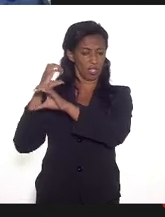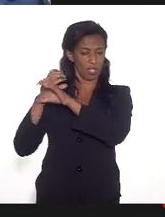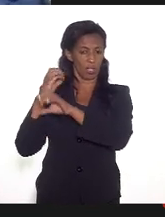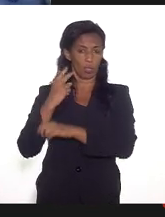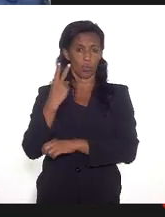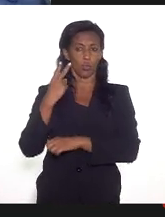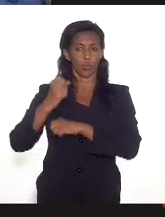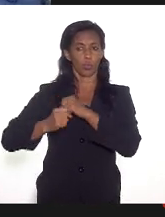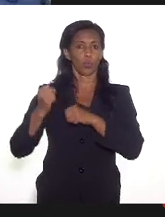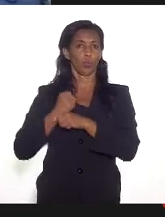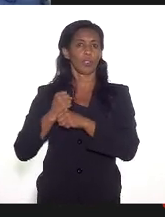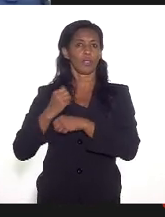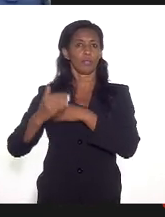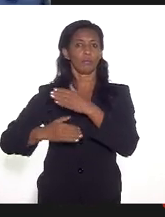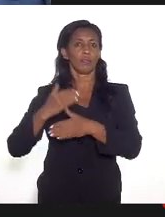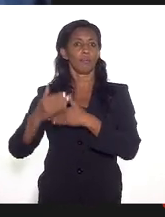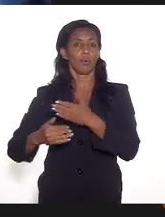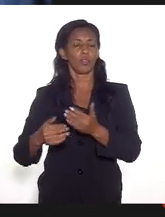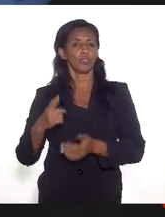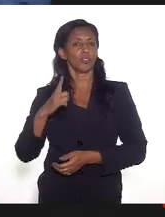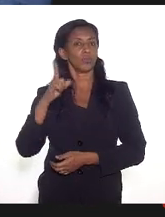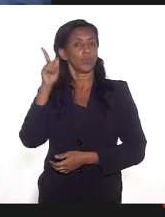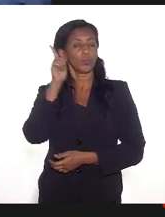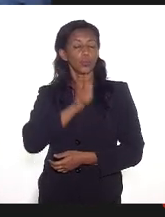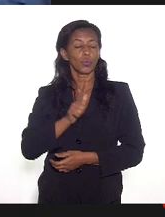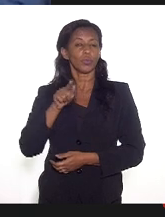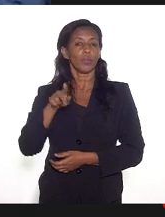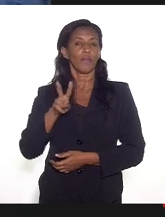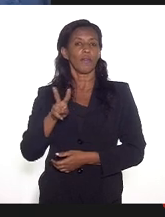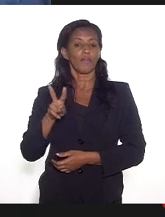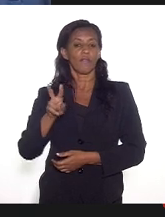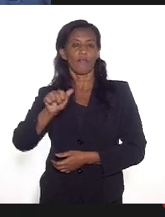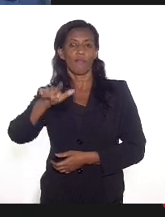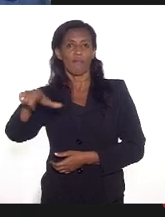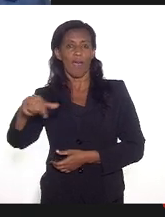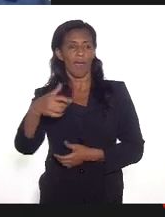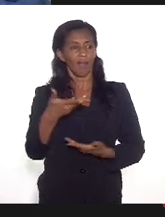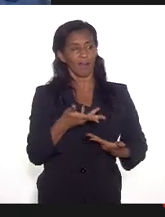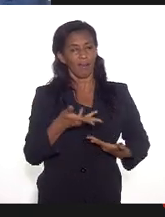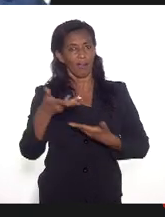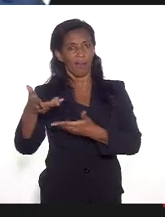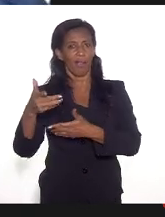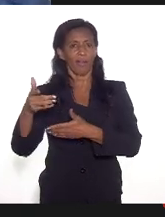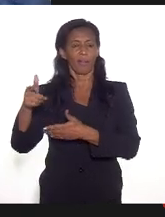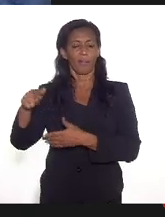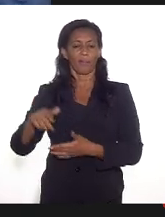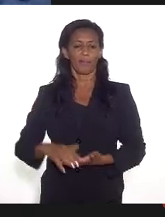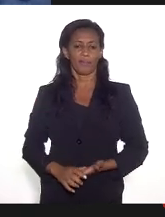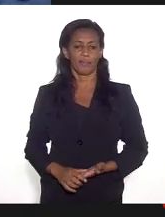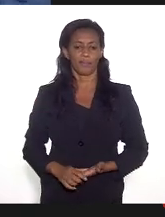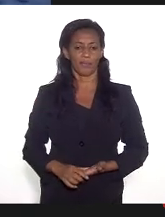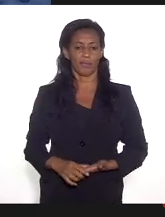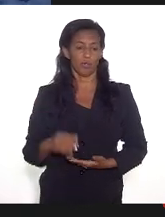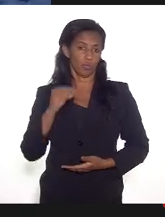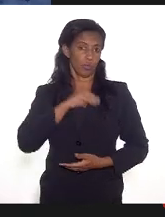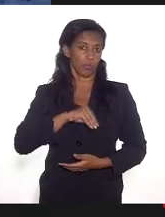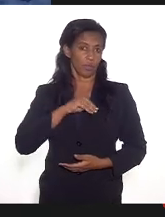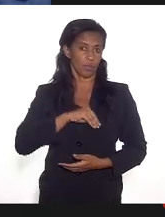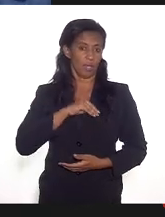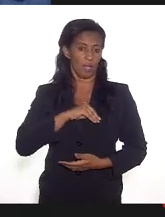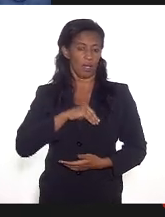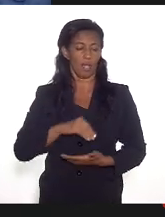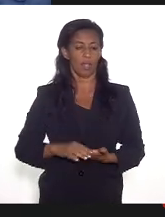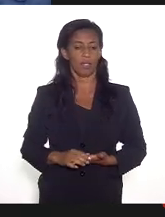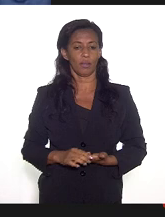dois anos depois a mão privada externa acabava captando esses engenheiros, visto que o salário